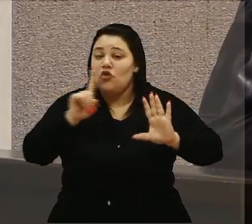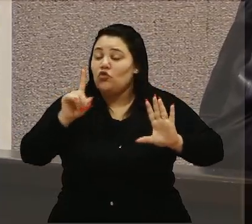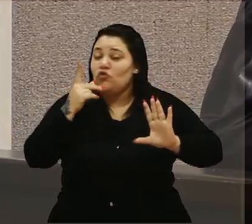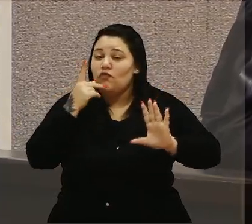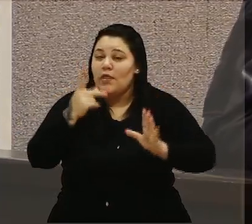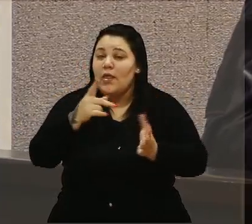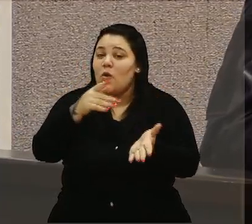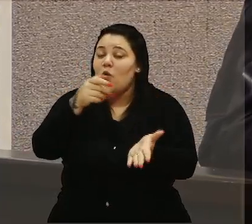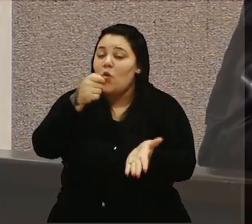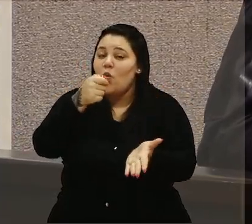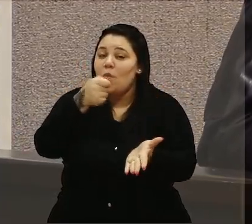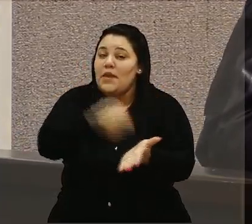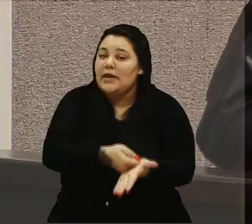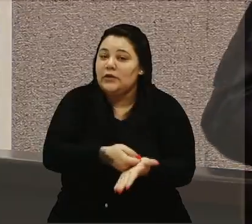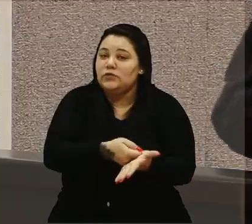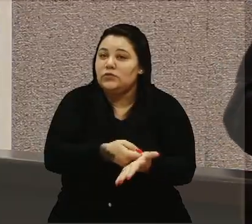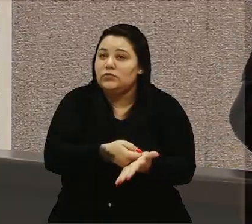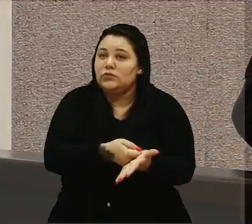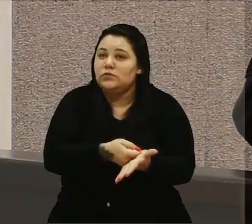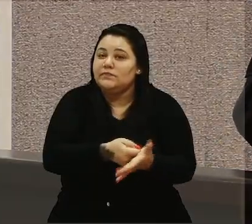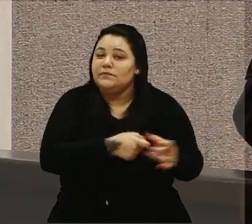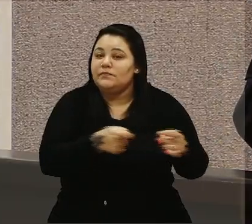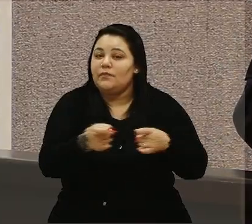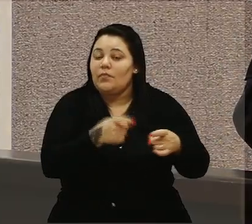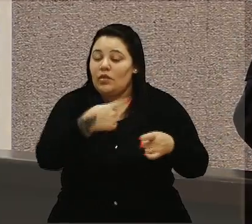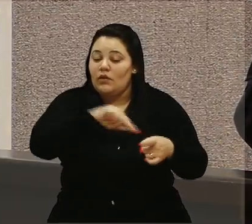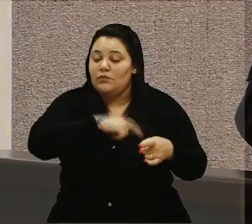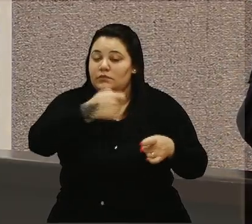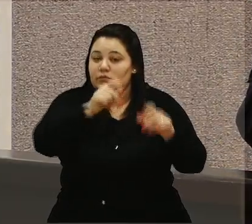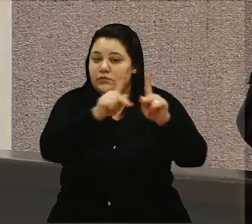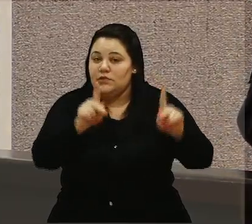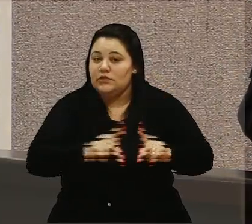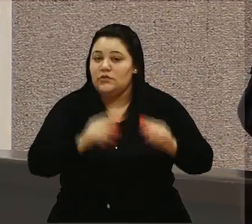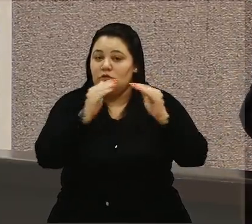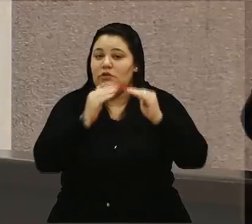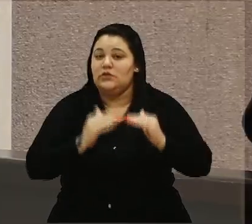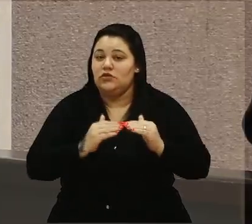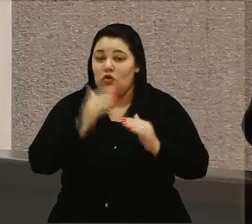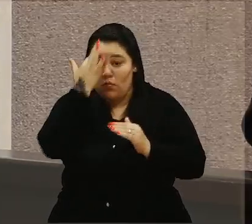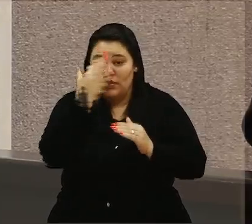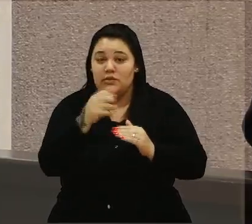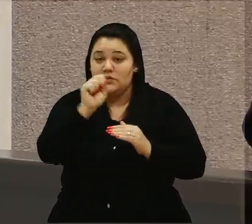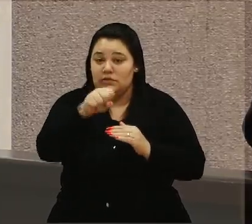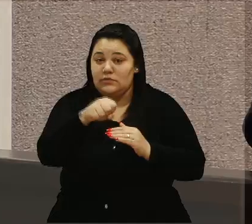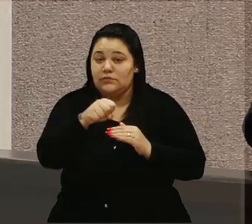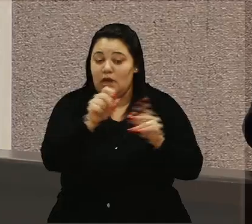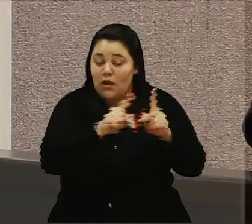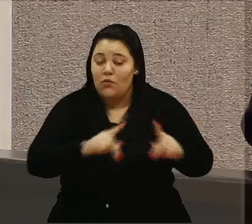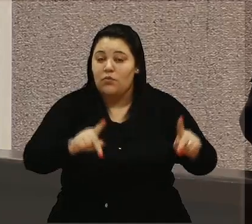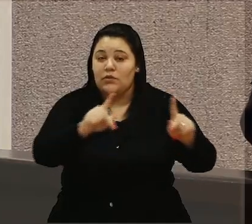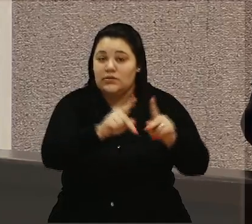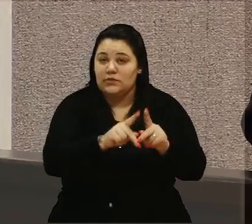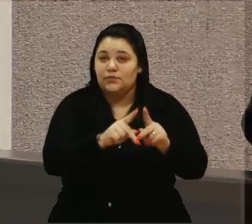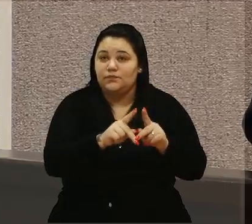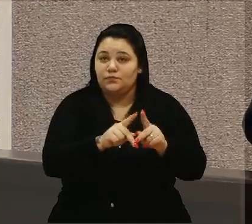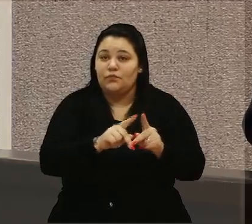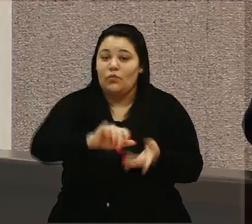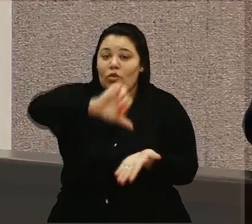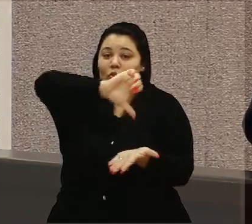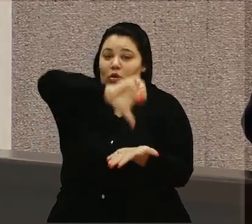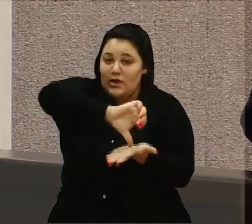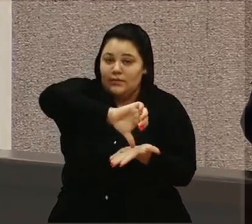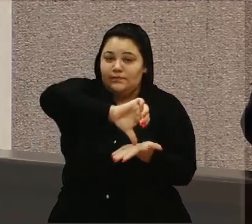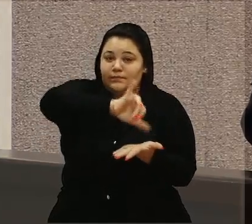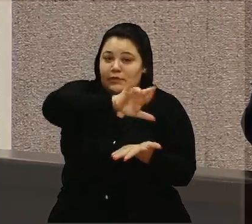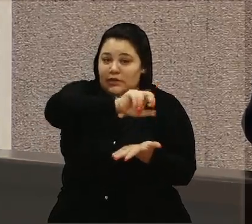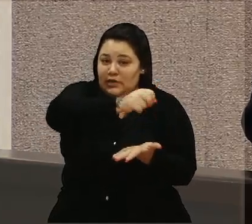a guerra, estou dizendo que devemos ter paz, mas devemos ser coerentes, entender que o povo iraniano sofre nas mãos de um regime totalitário. Tem inocentes